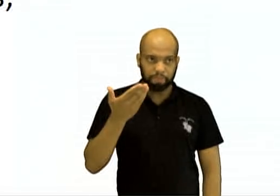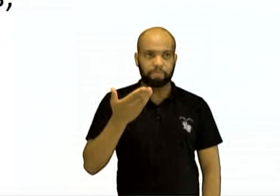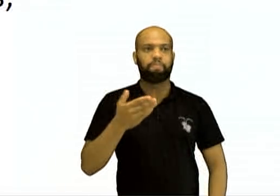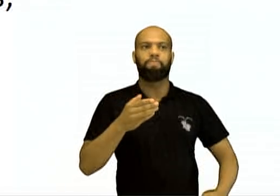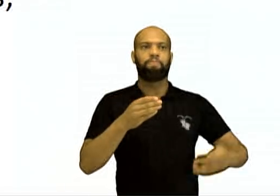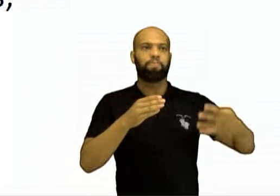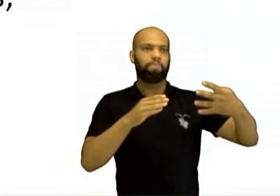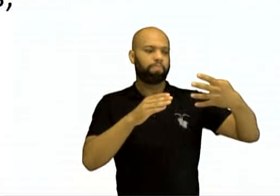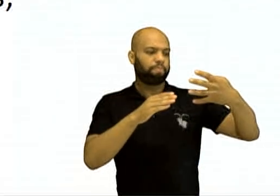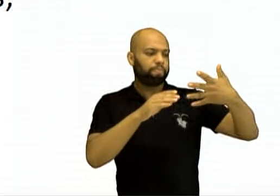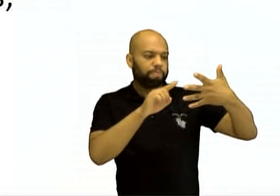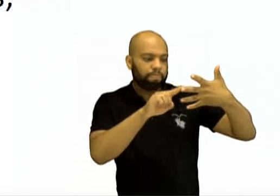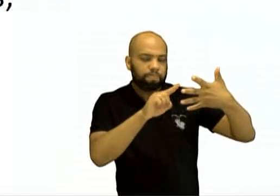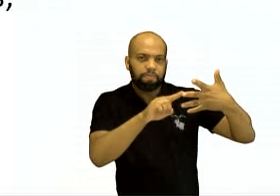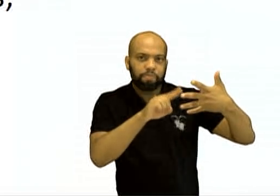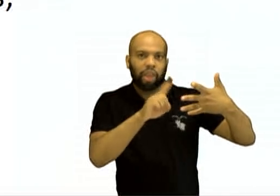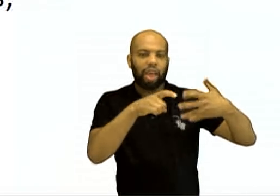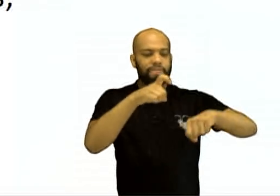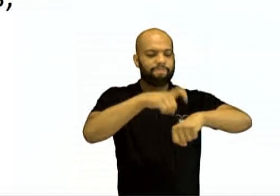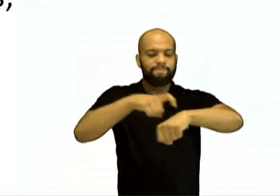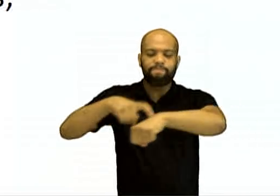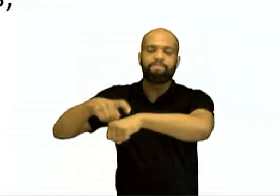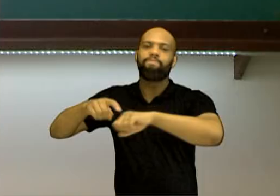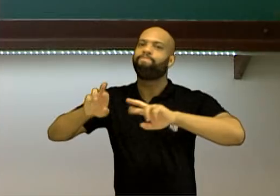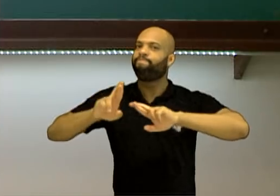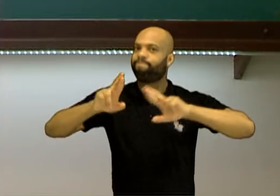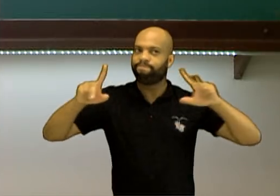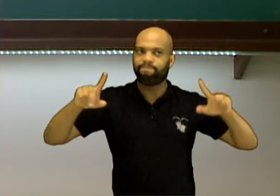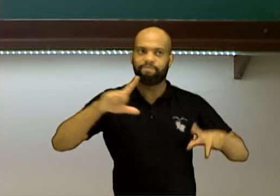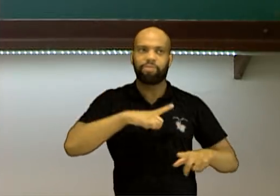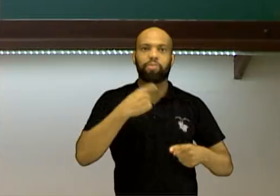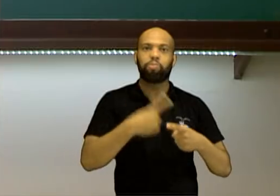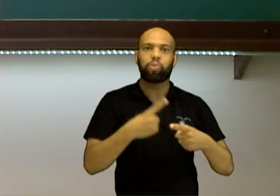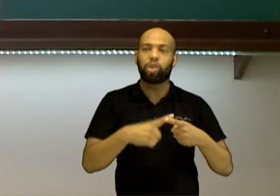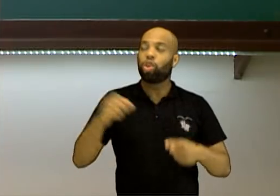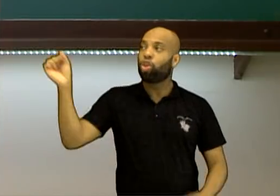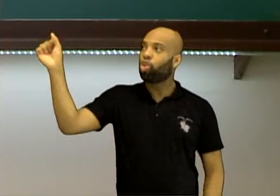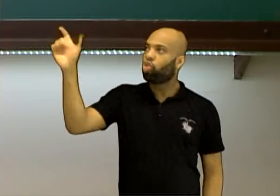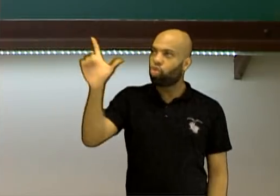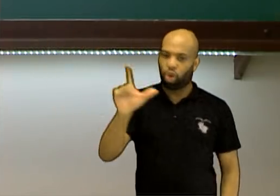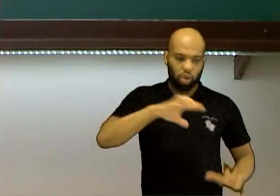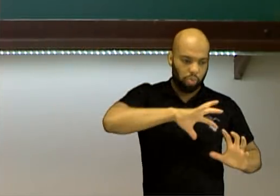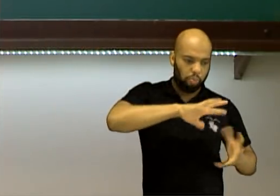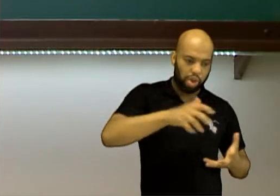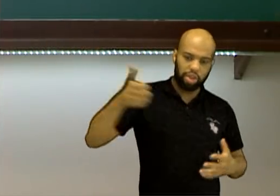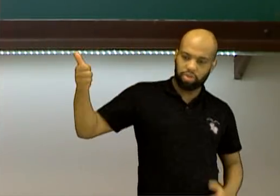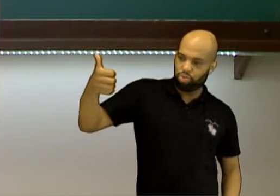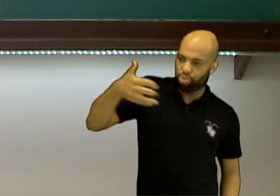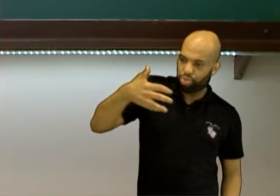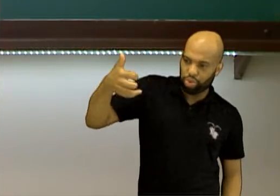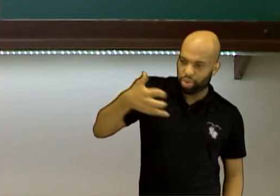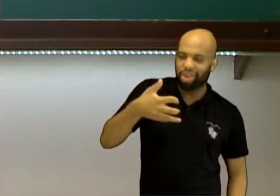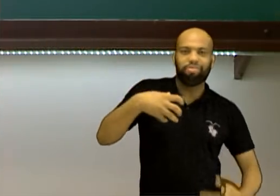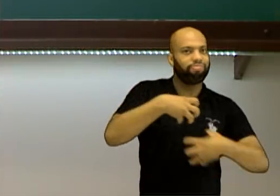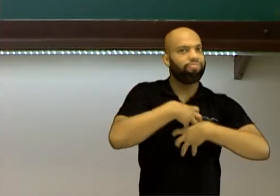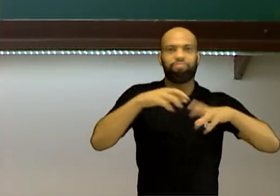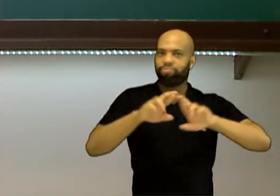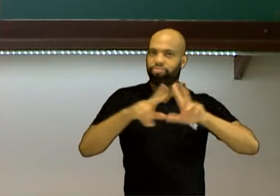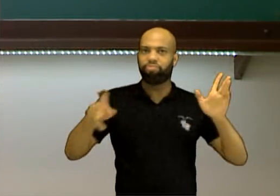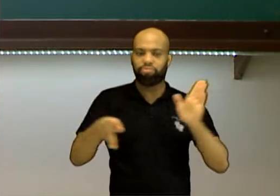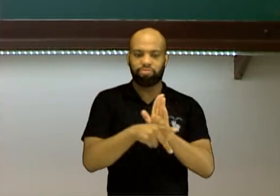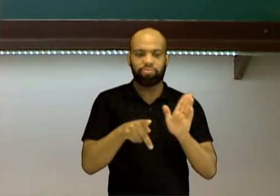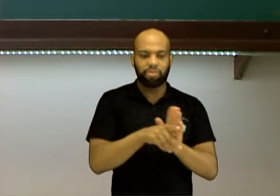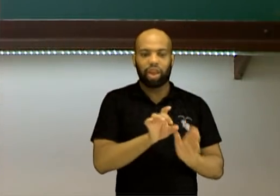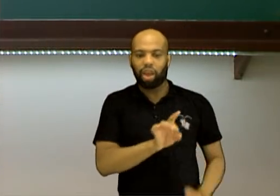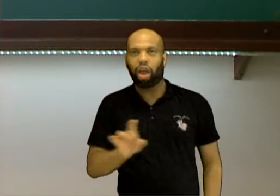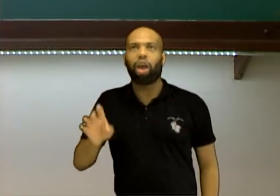de vários fusos horários, porque a incidência de raios solares, né, é diferente para cada espaço do